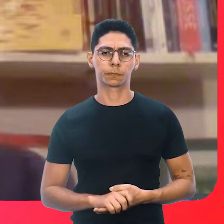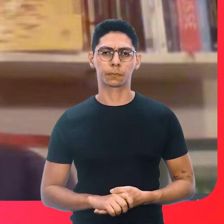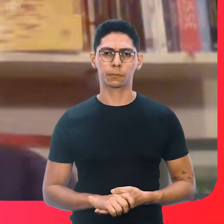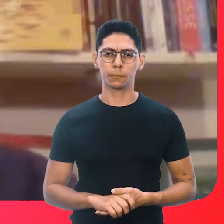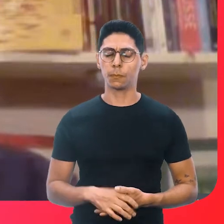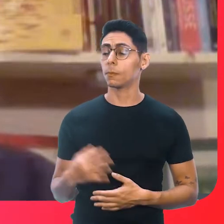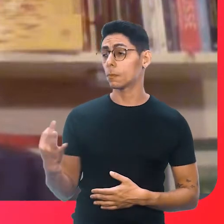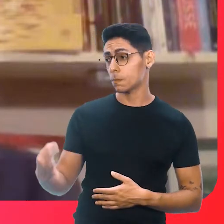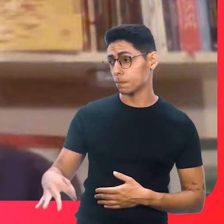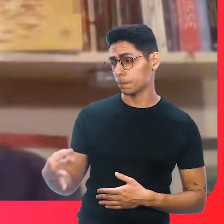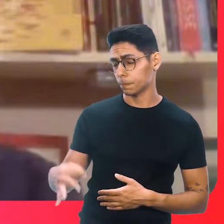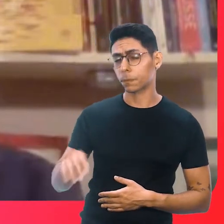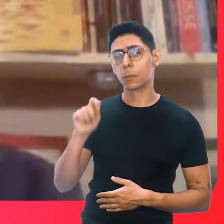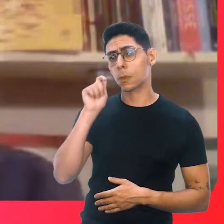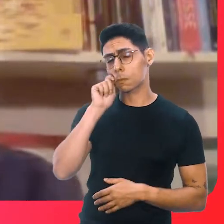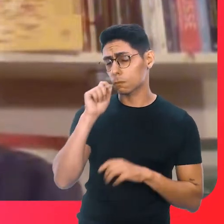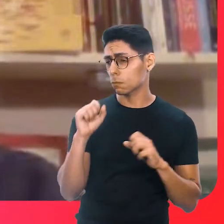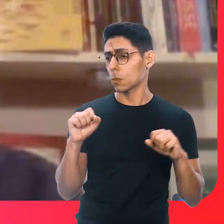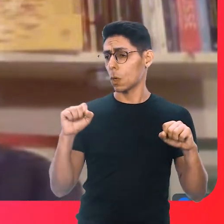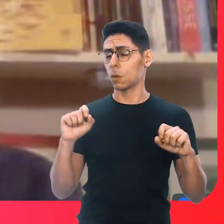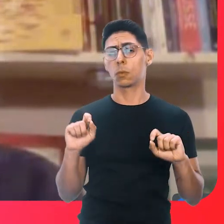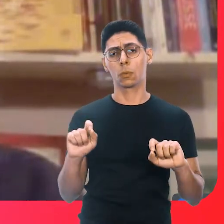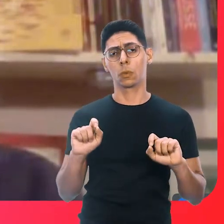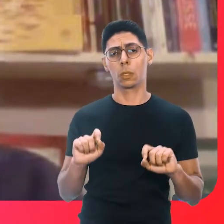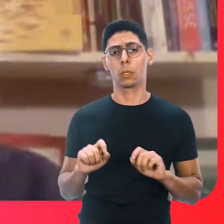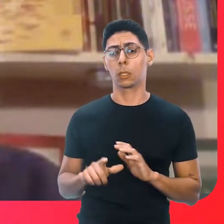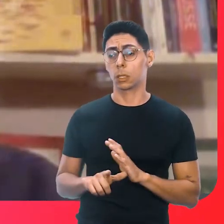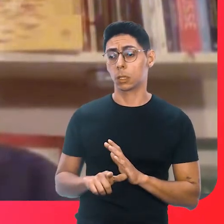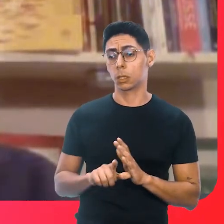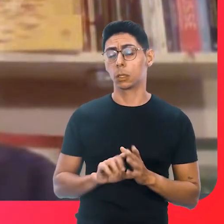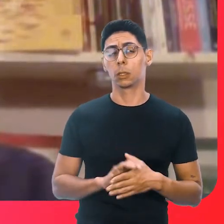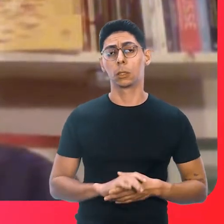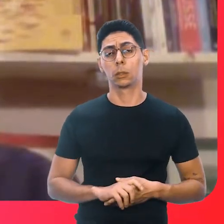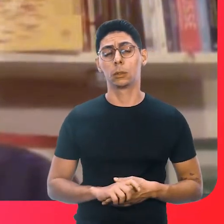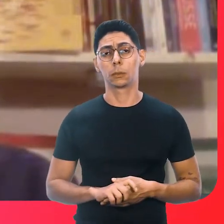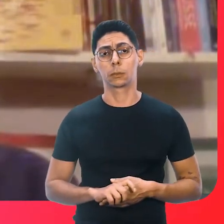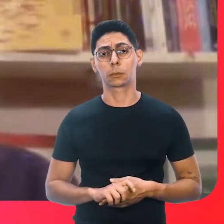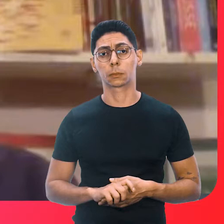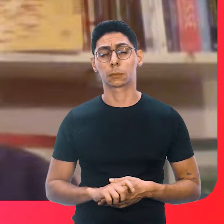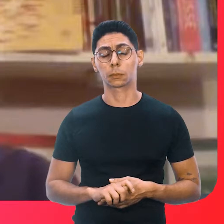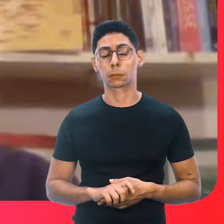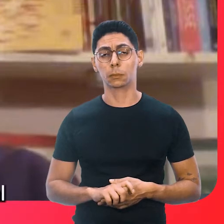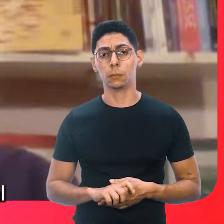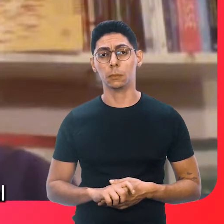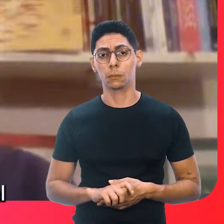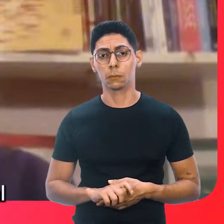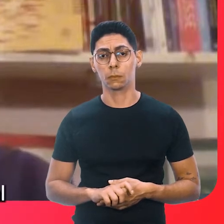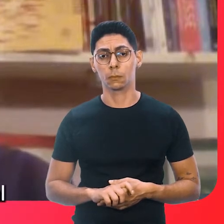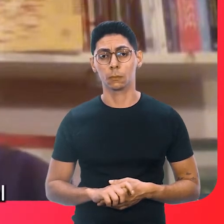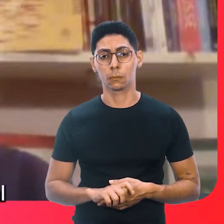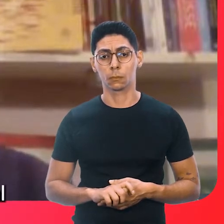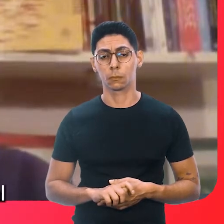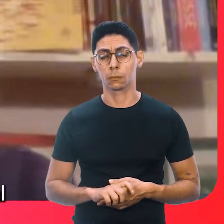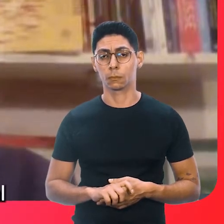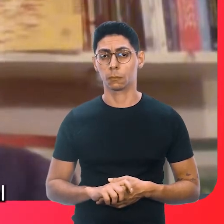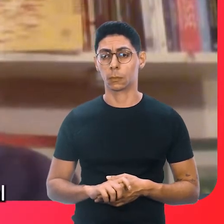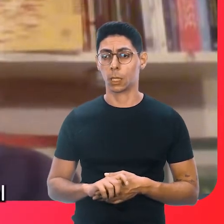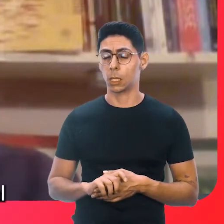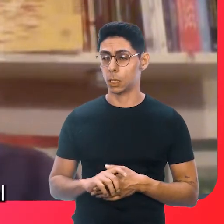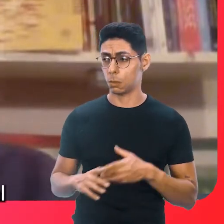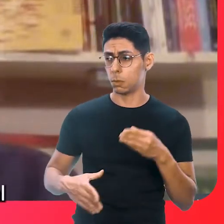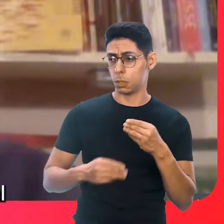Exatamente, Antônio. E antecedendo um pouco aí a resposta, mas é relativa à sua